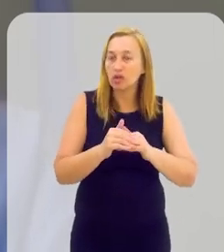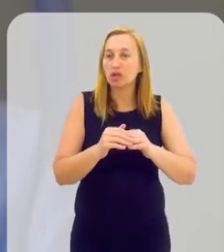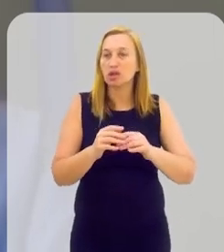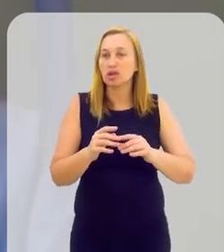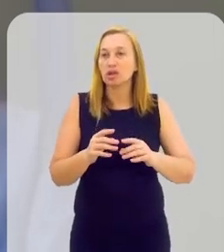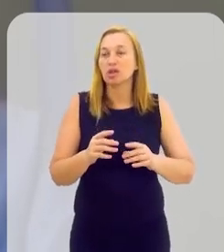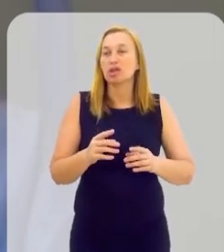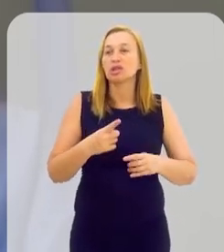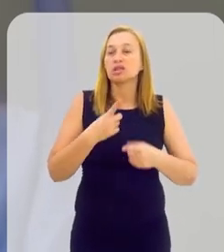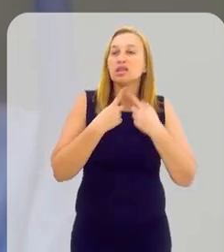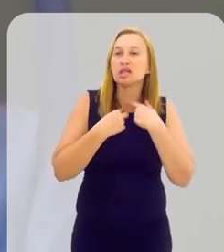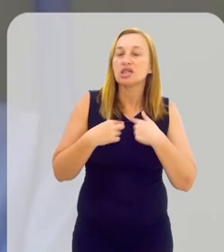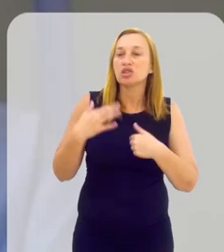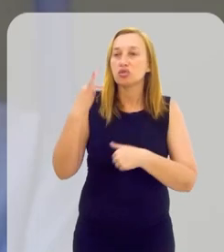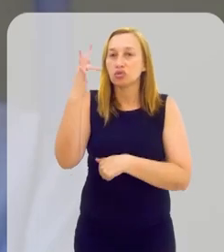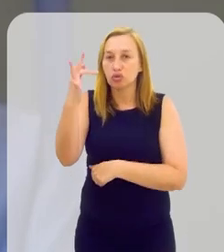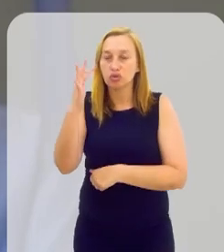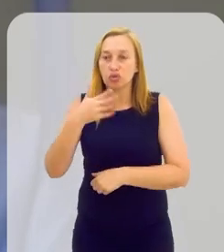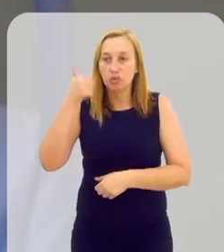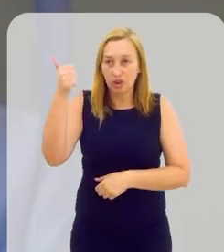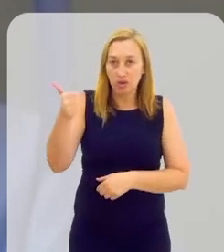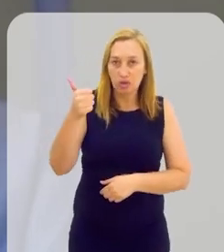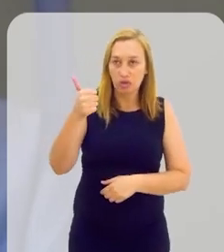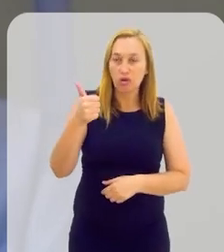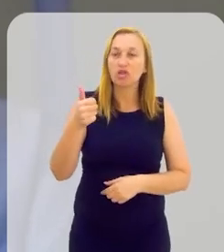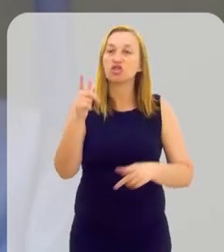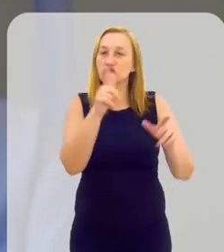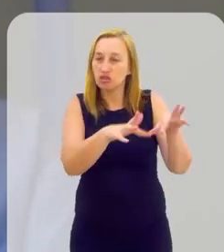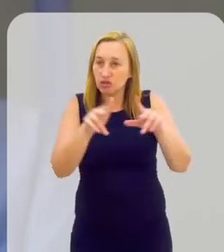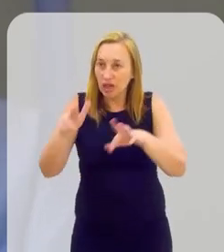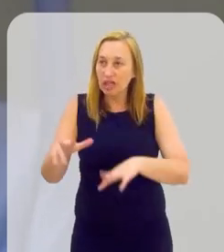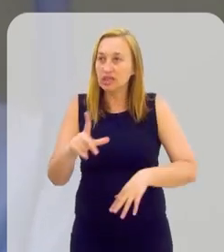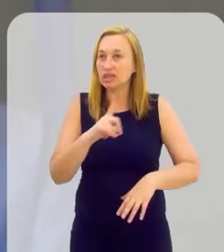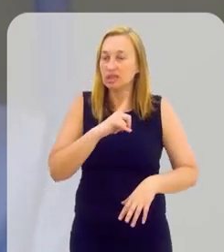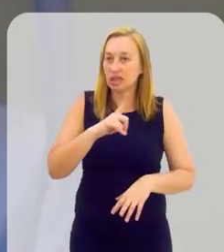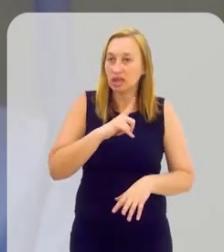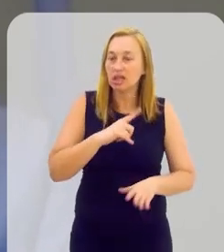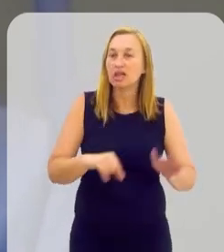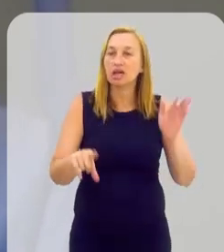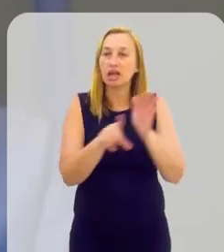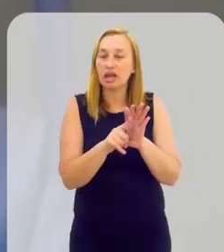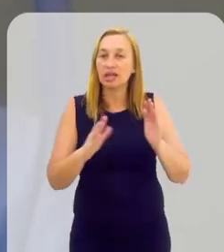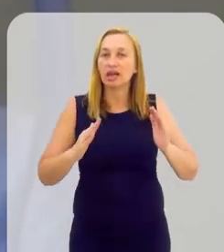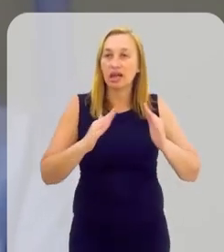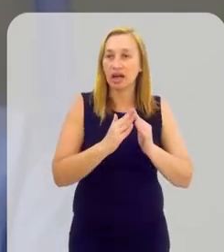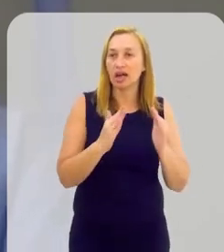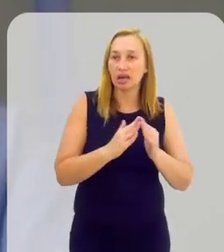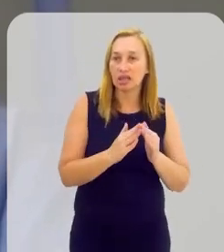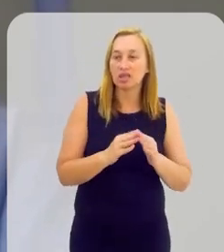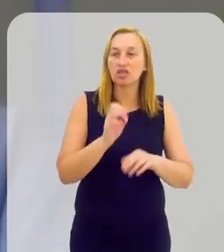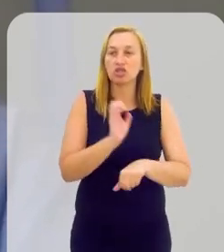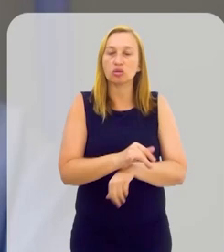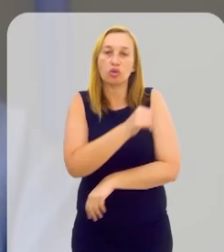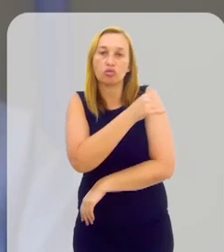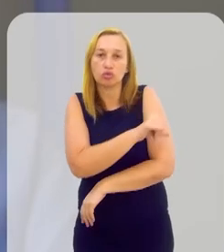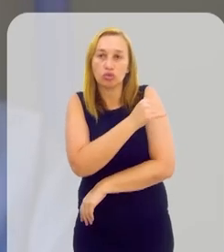e abre perspectivas de um turismo integrado, fornecedores,